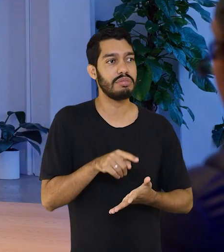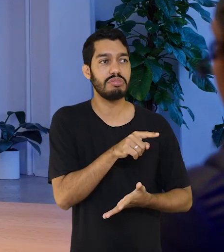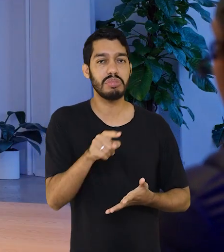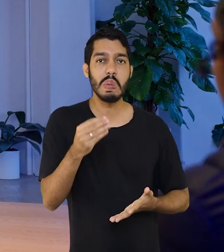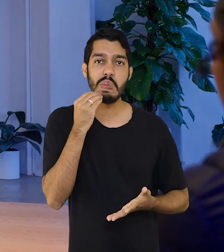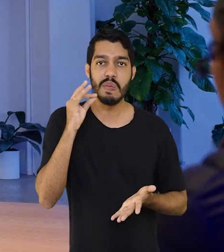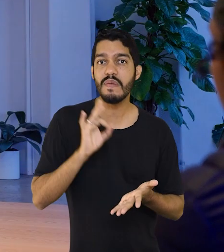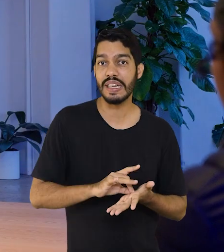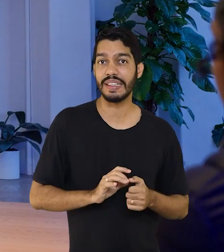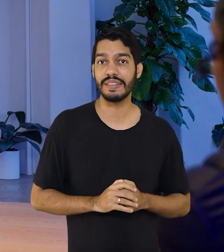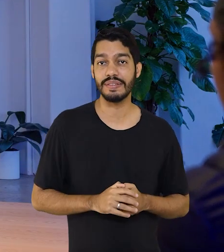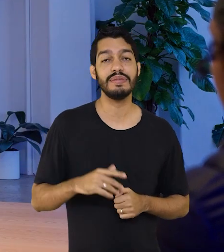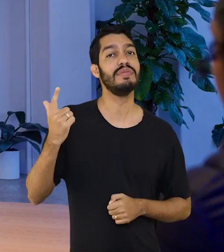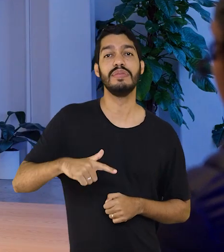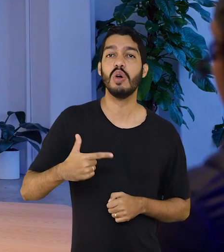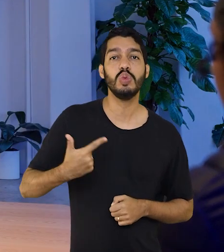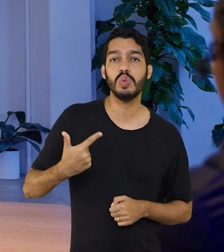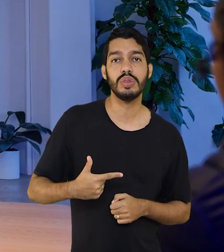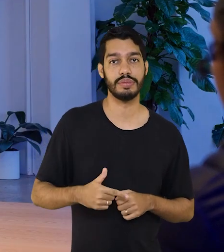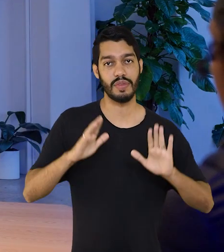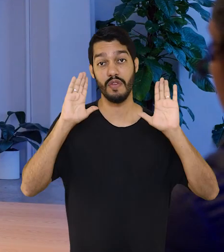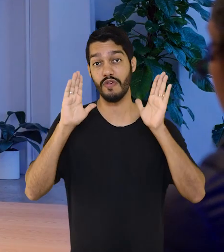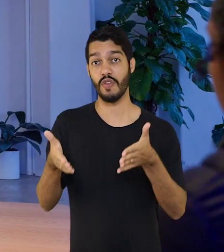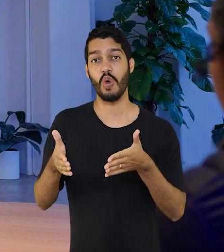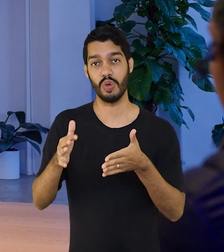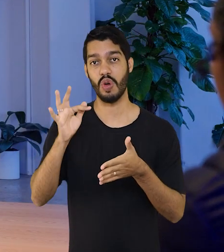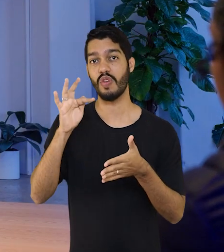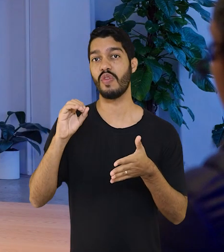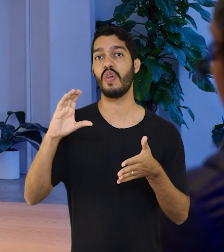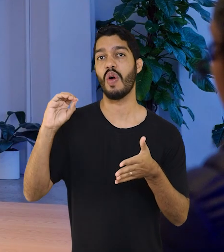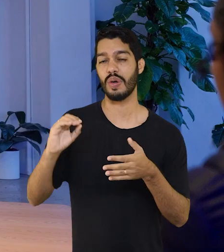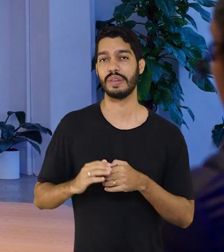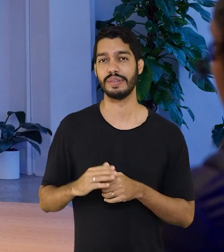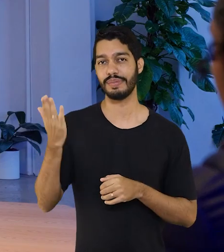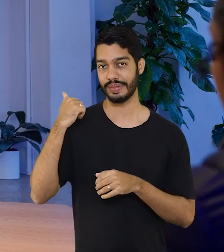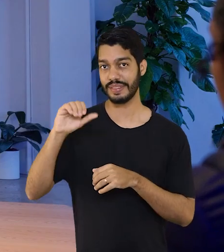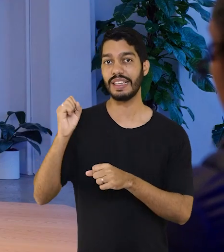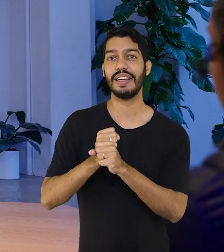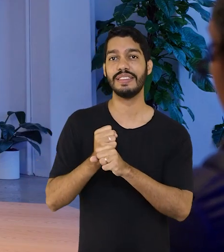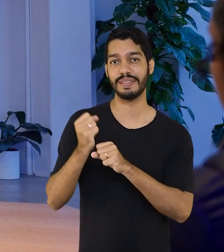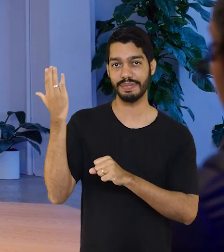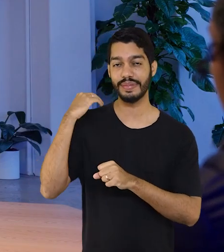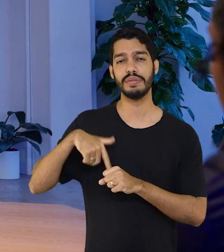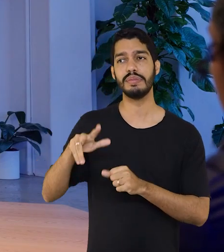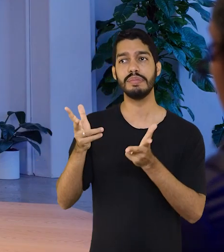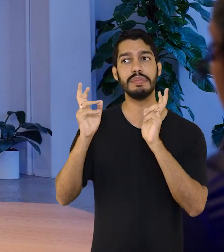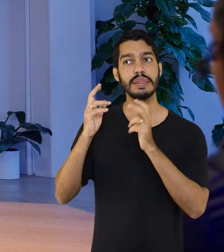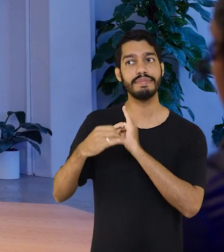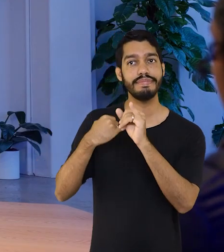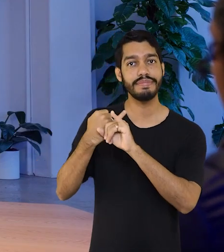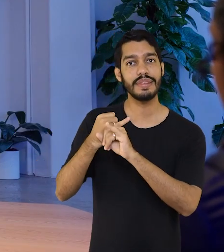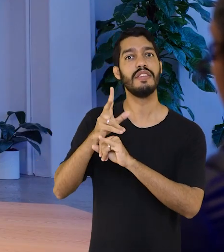está falando e qual é a real oportunidade dele. O segundo deles é focar. Há 10 anos atrás, a gente percebeu que a internet